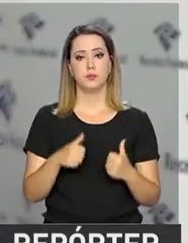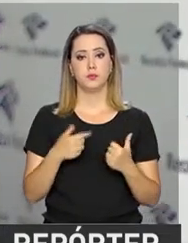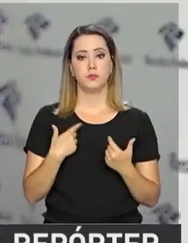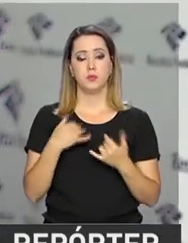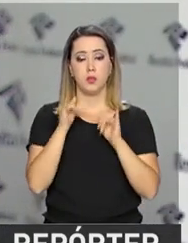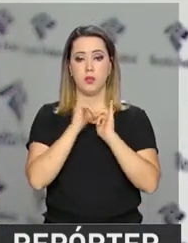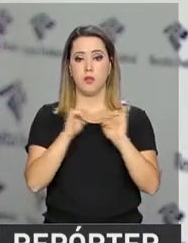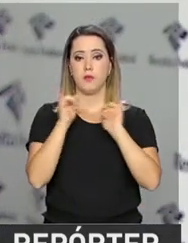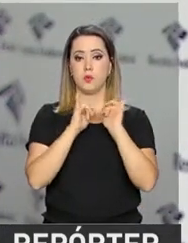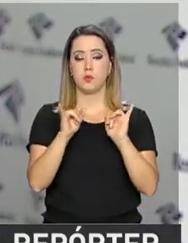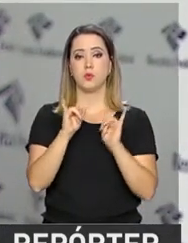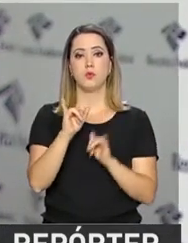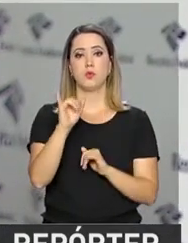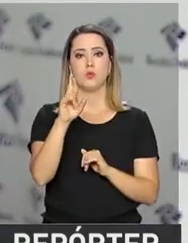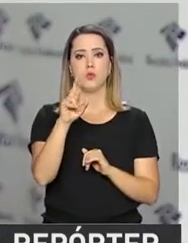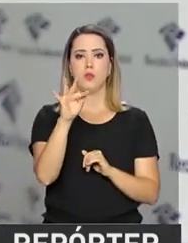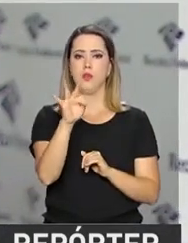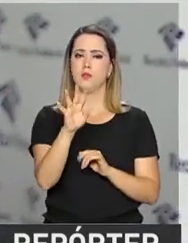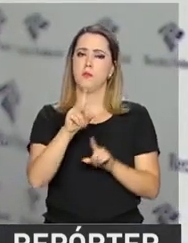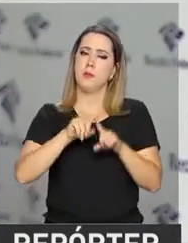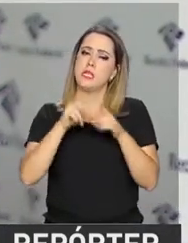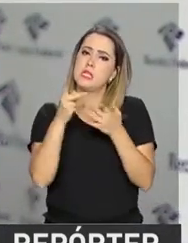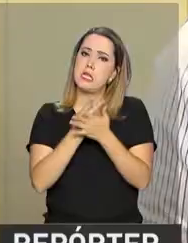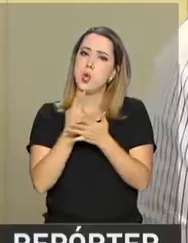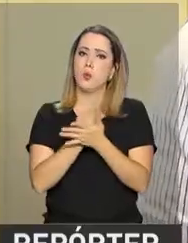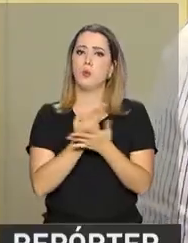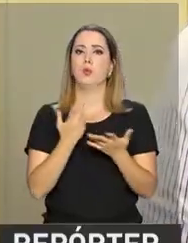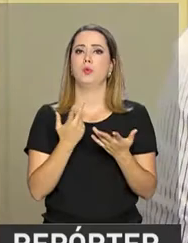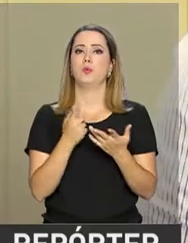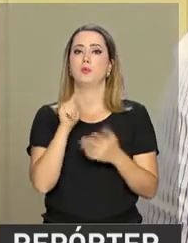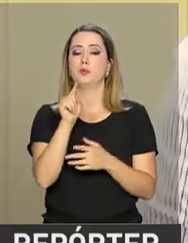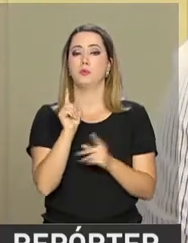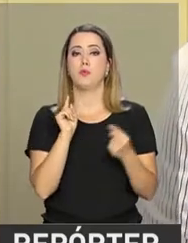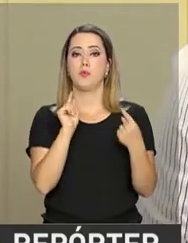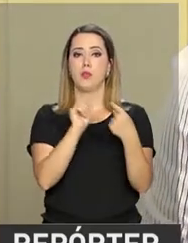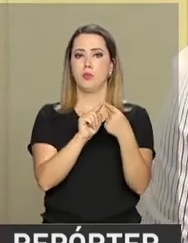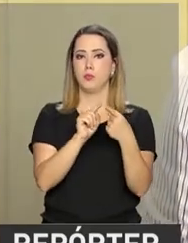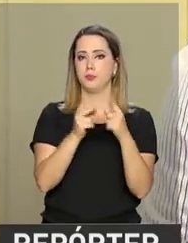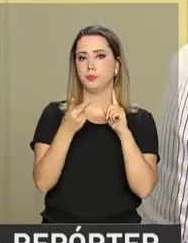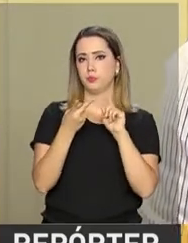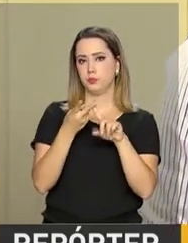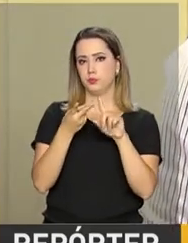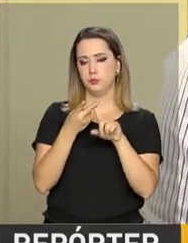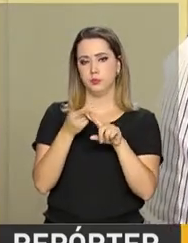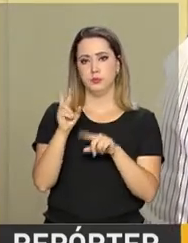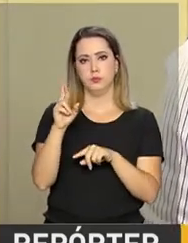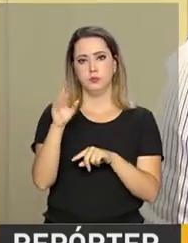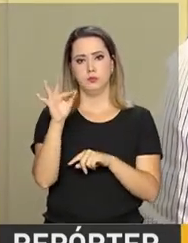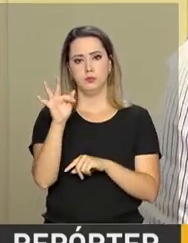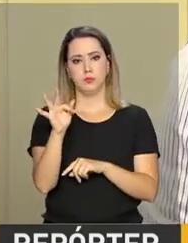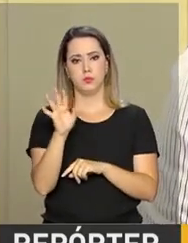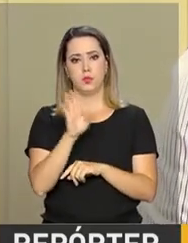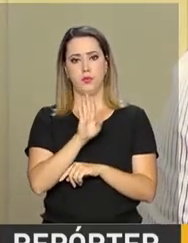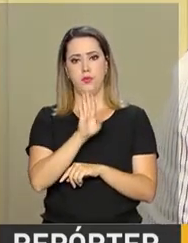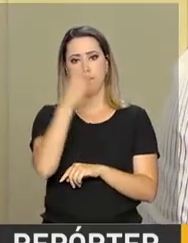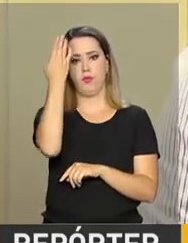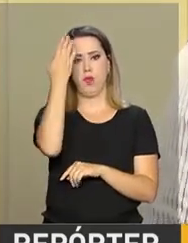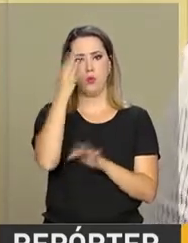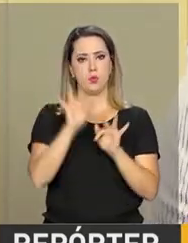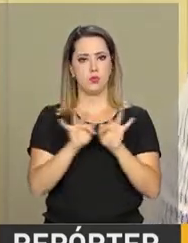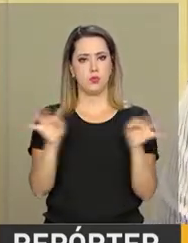tenha declarado a receita, mas tenha cometido algum equívoco na sua declaração. O foco da outra ação da Receita foi o falso